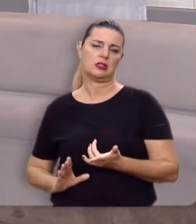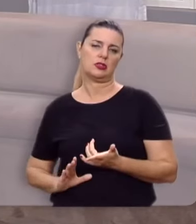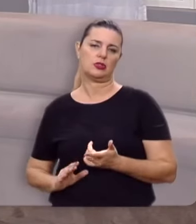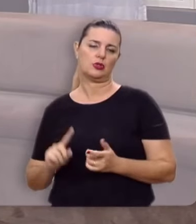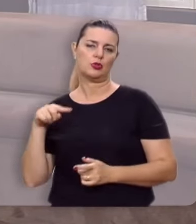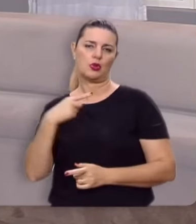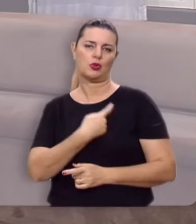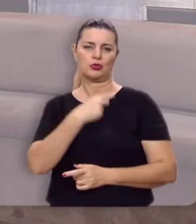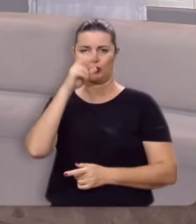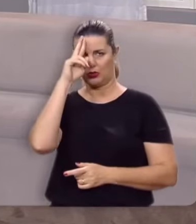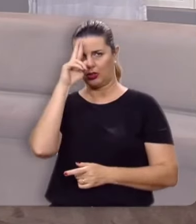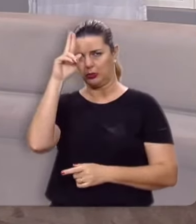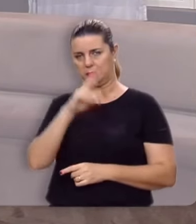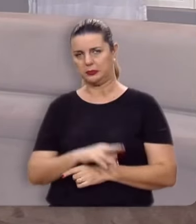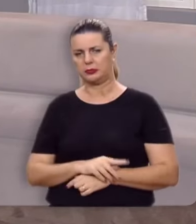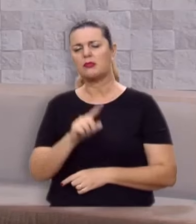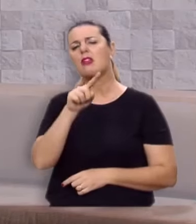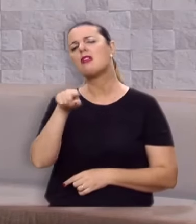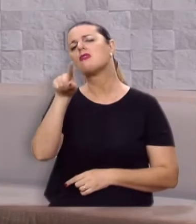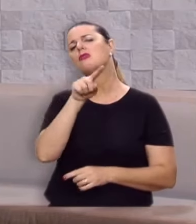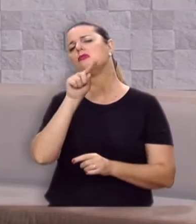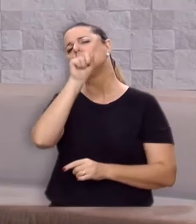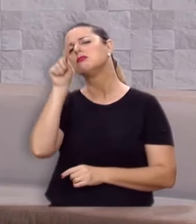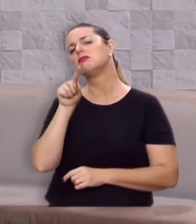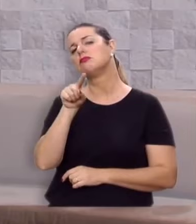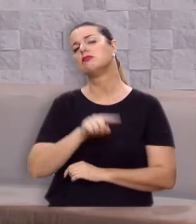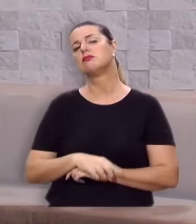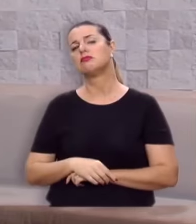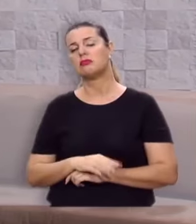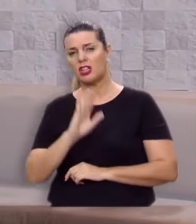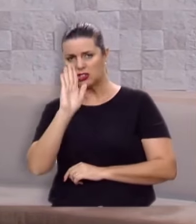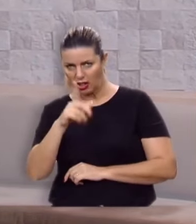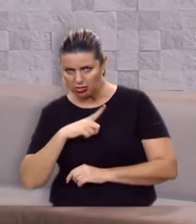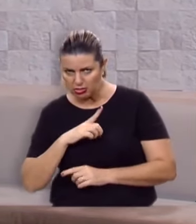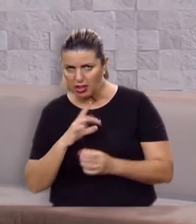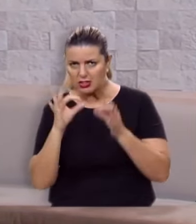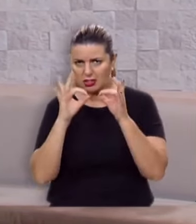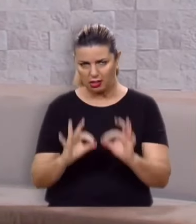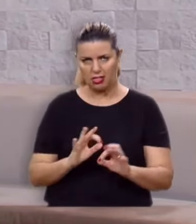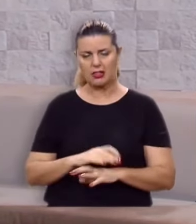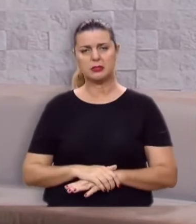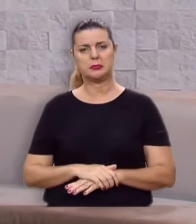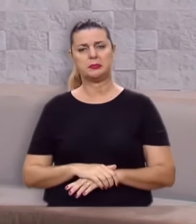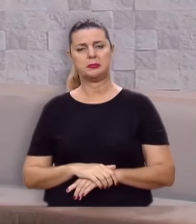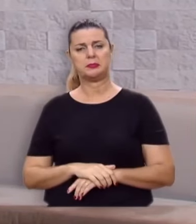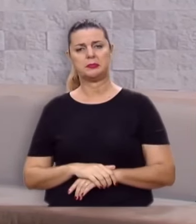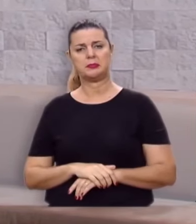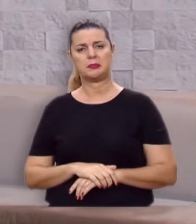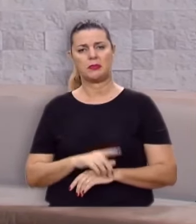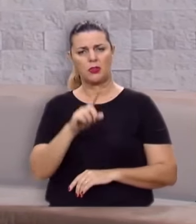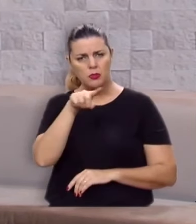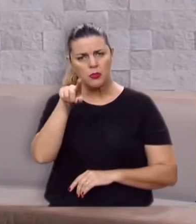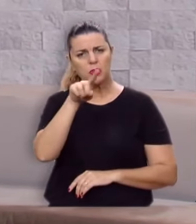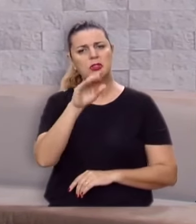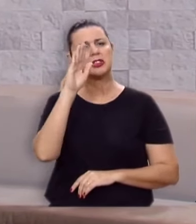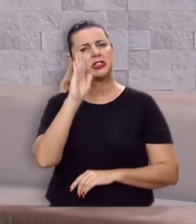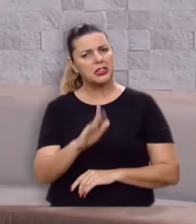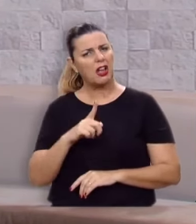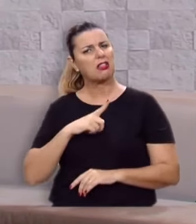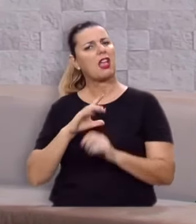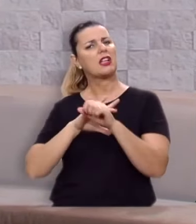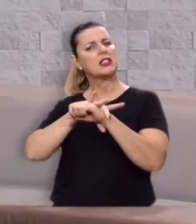Jesus, nosso Senhor. E você? Já tem essa certeza? Você